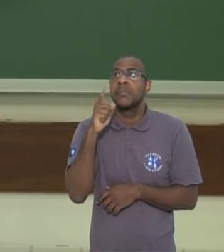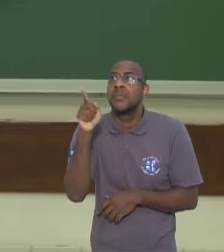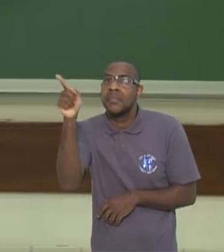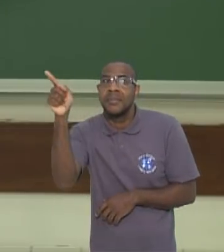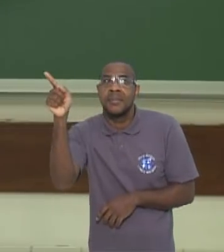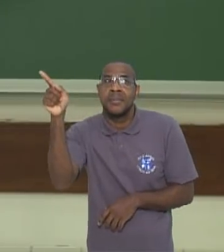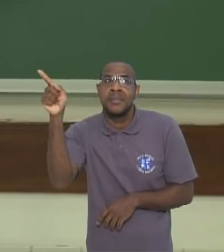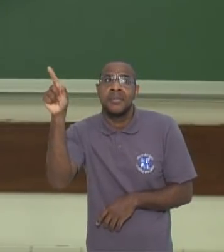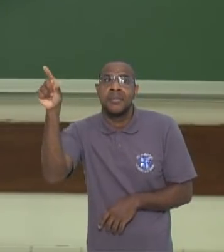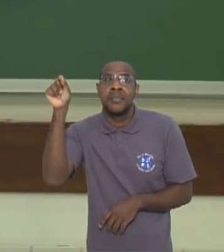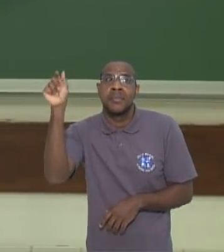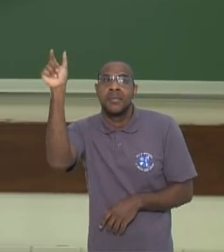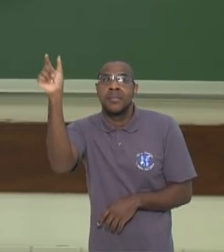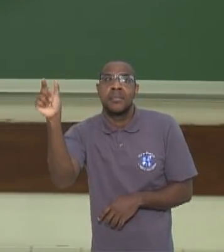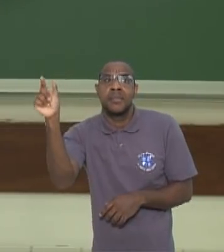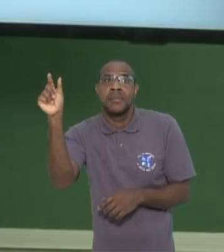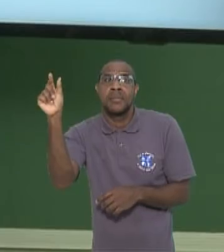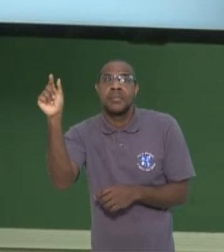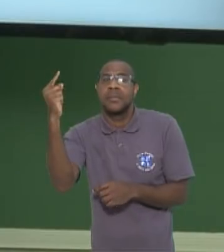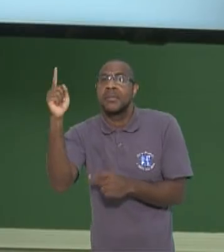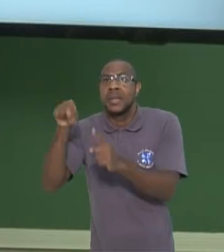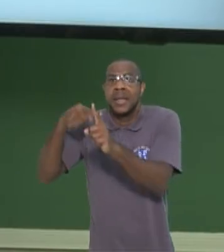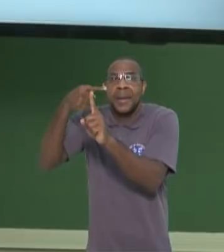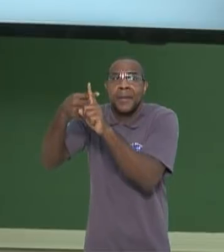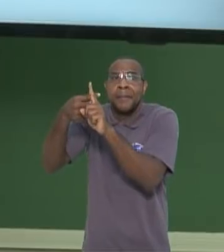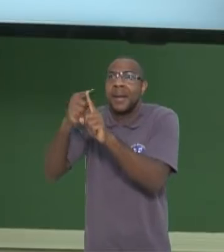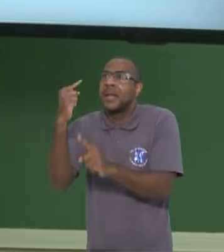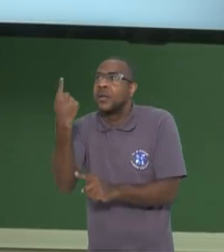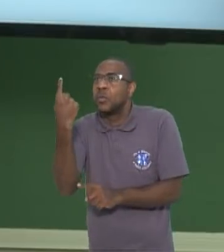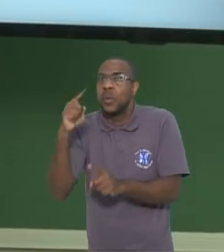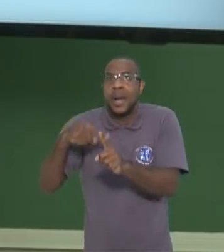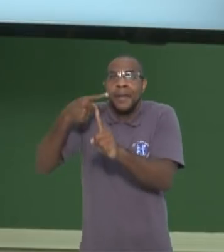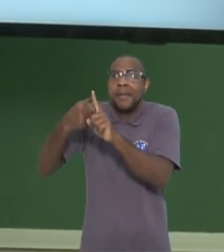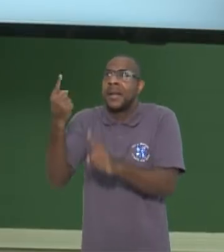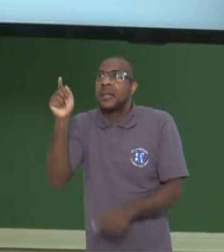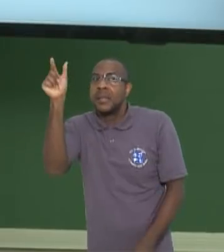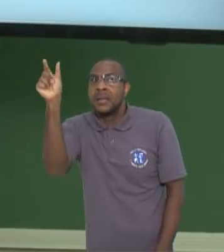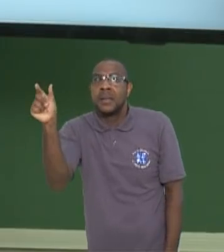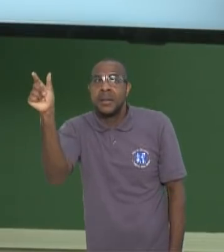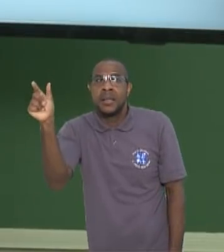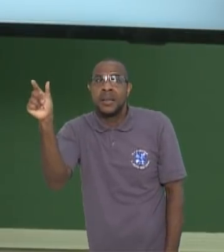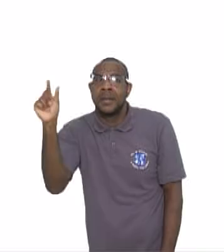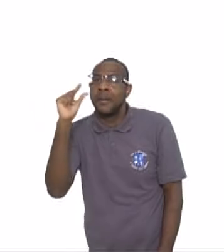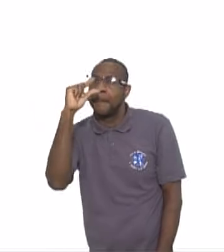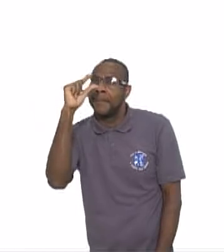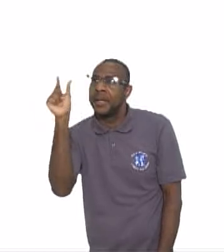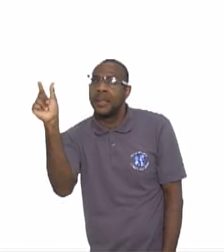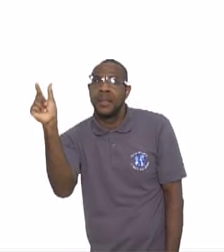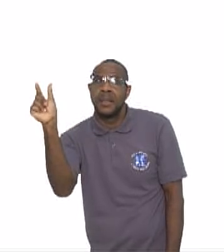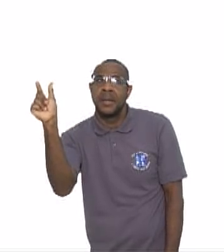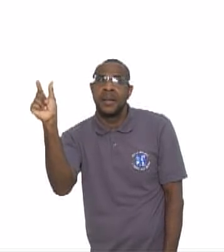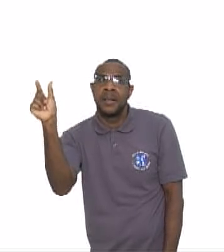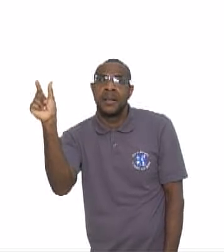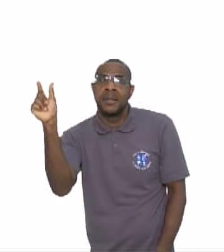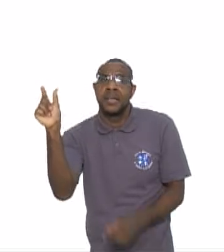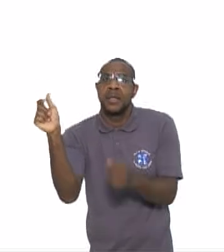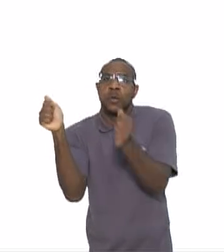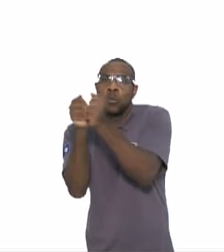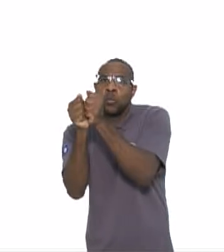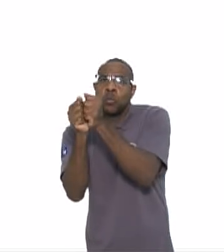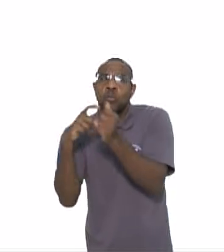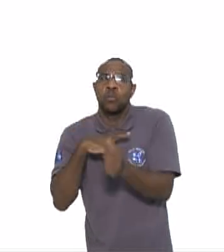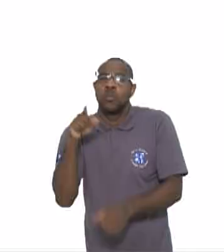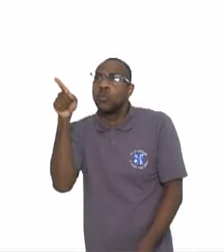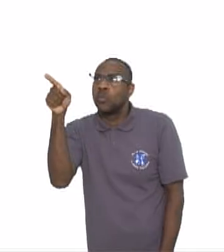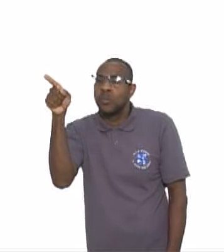que está destacado, que tem um pedacinho a mais do cromossomo, aqui ele está um maior do que o outro? Por quê? porque tem um cromossomo 21 grudado aqui também.